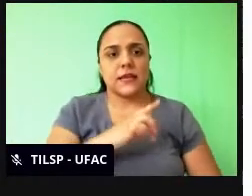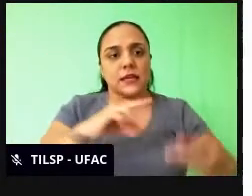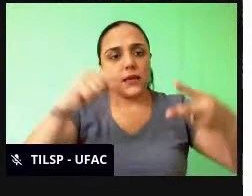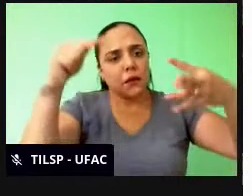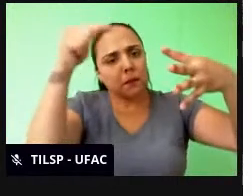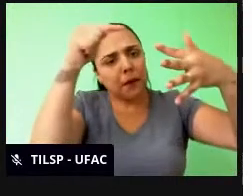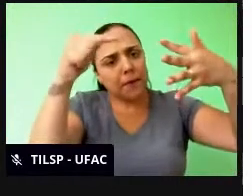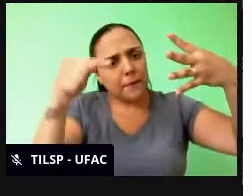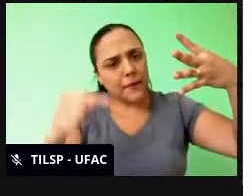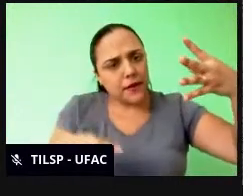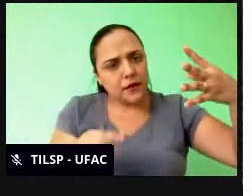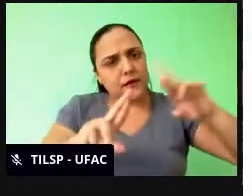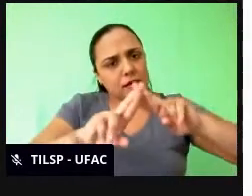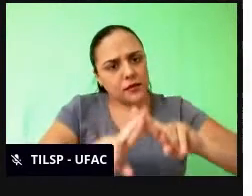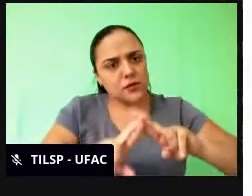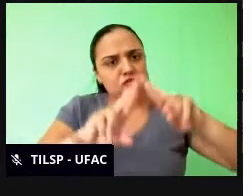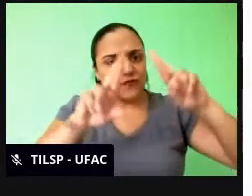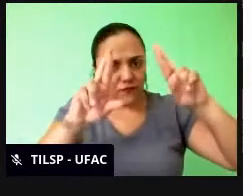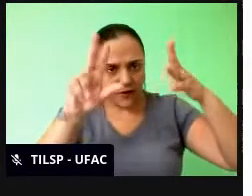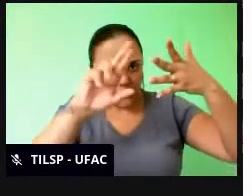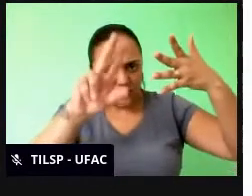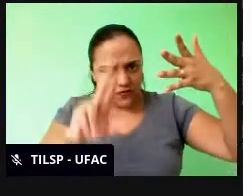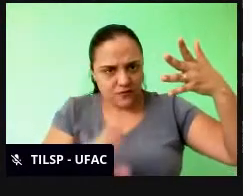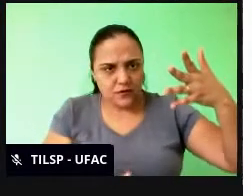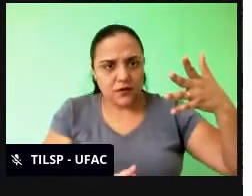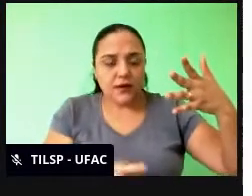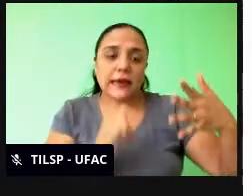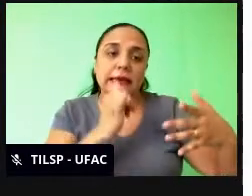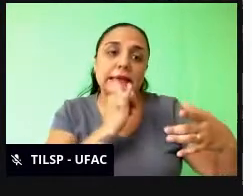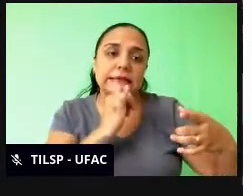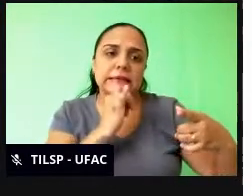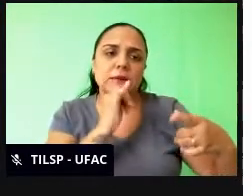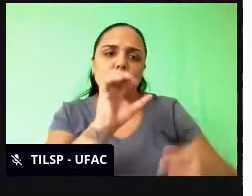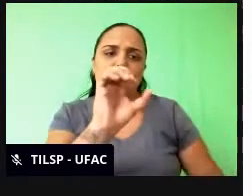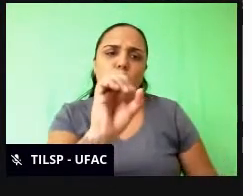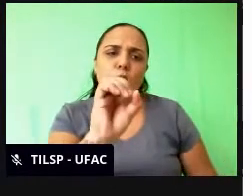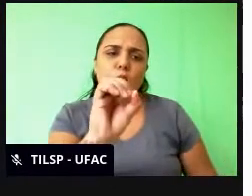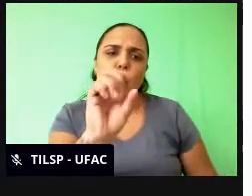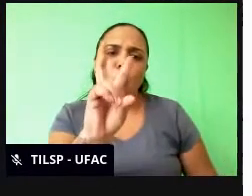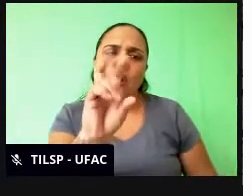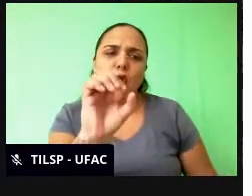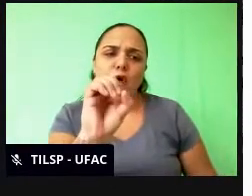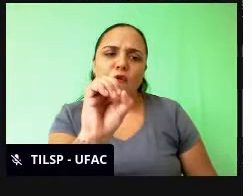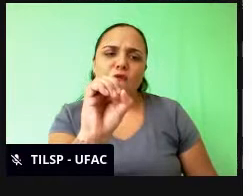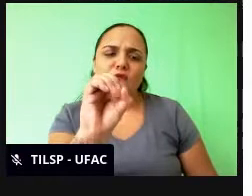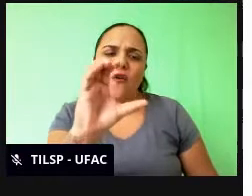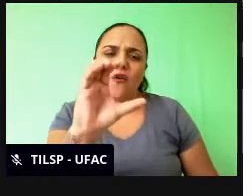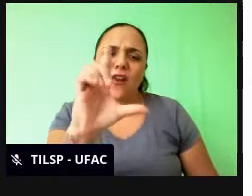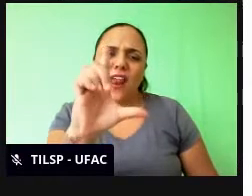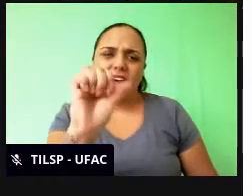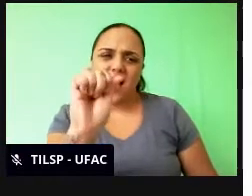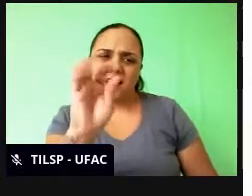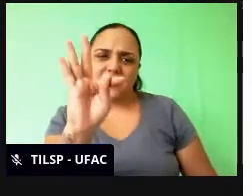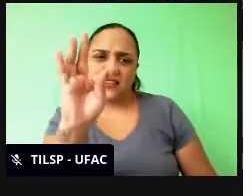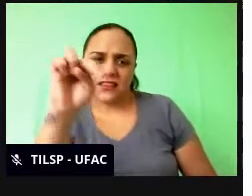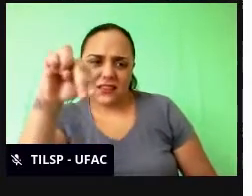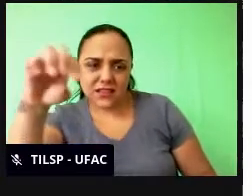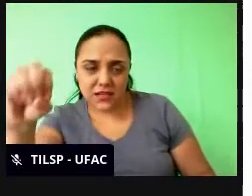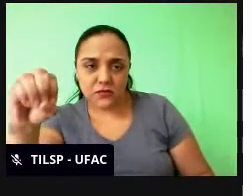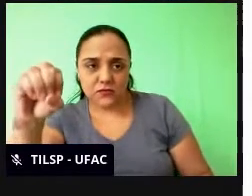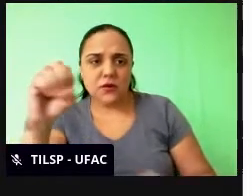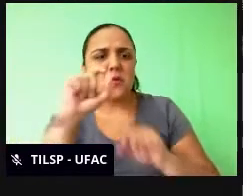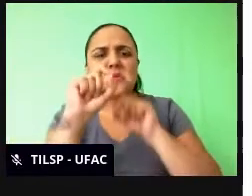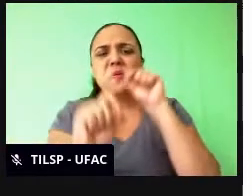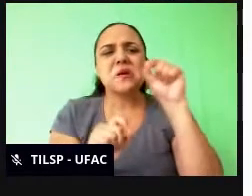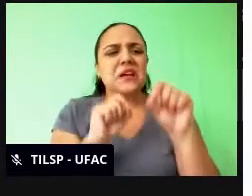ou ovo-lacto-vegetarianos. Lembrando que ovo-lacto-vegetarianos são aqueles indivíduos que comem, né, que